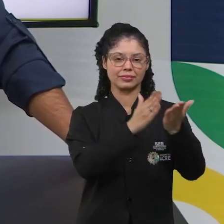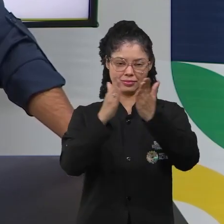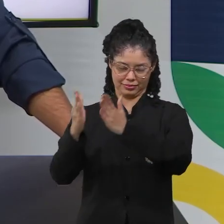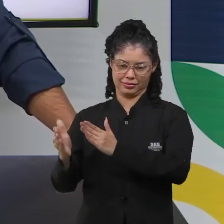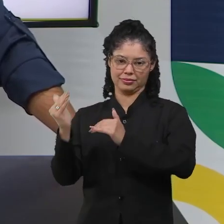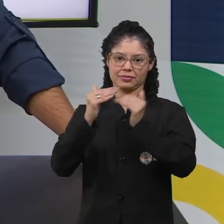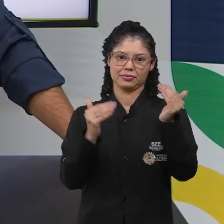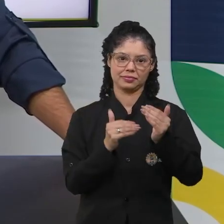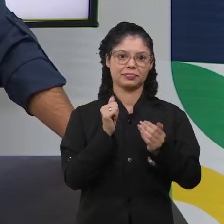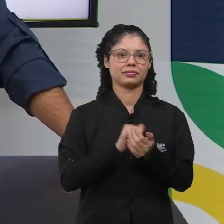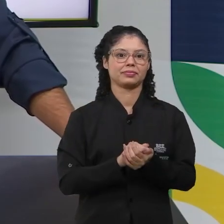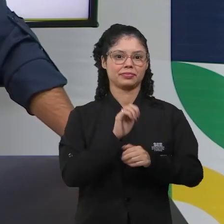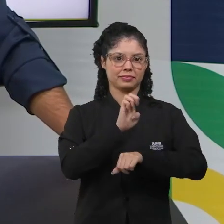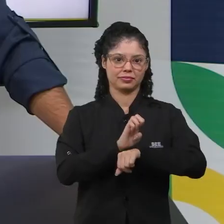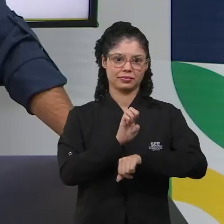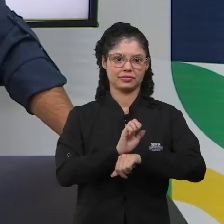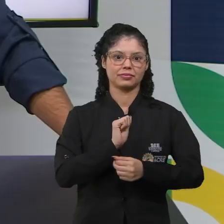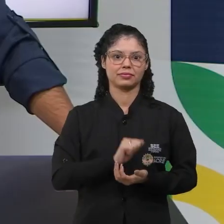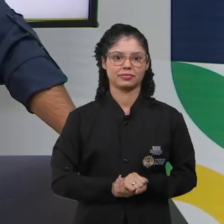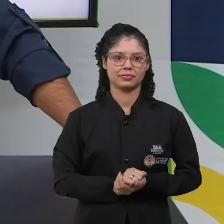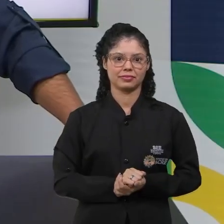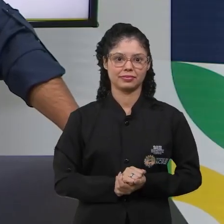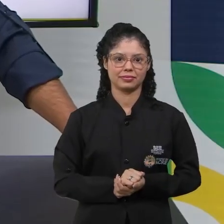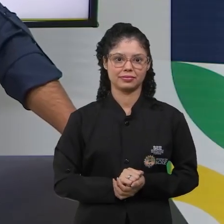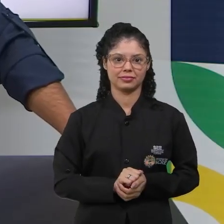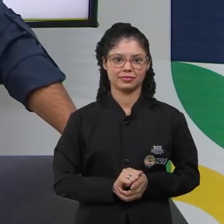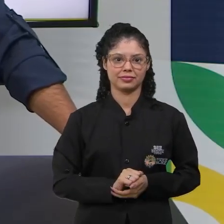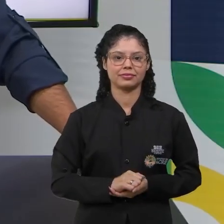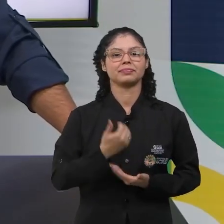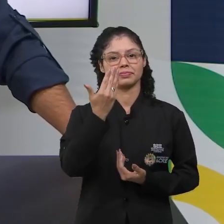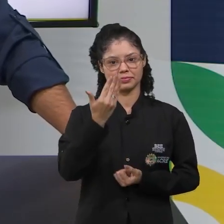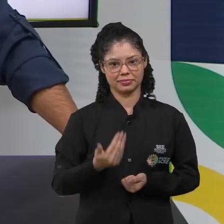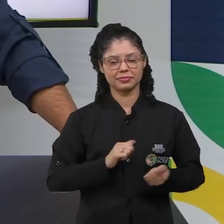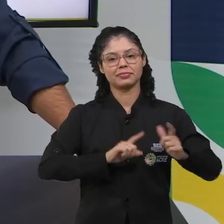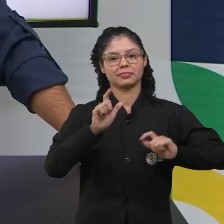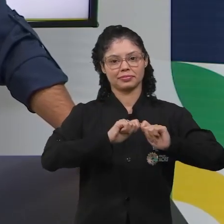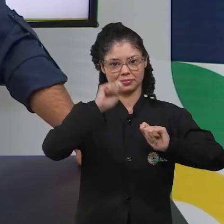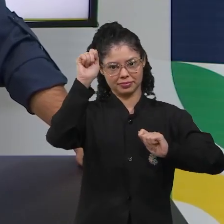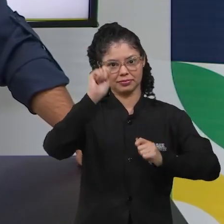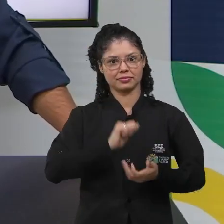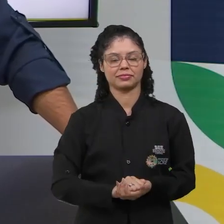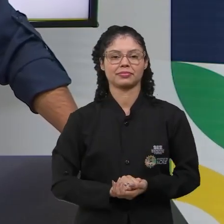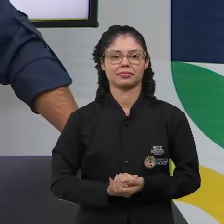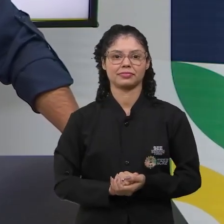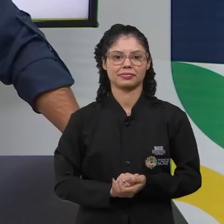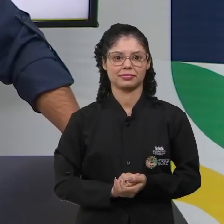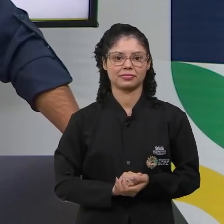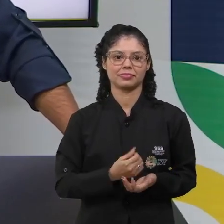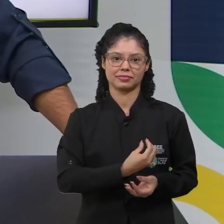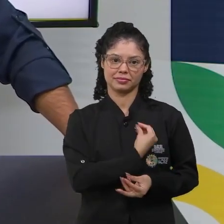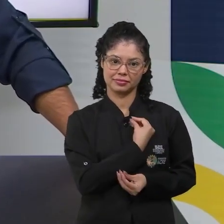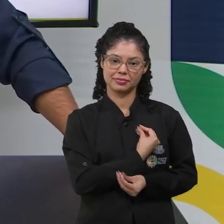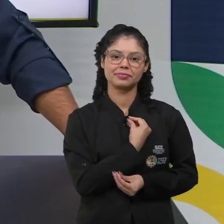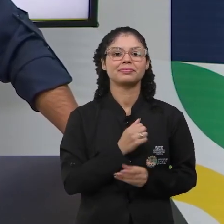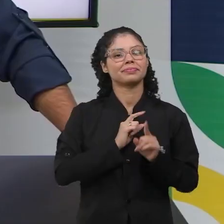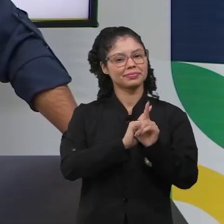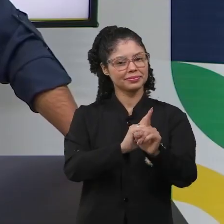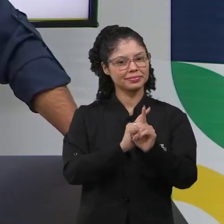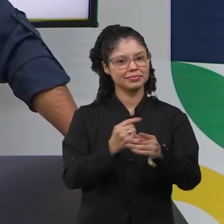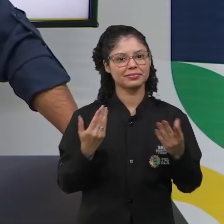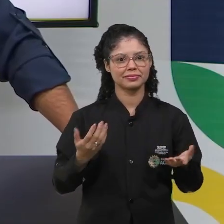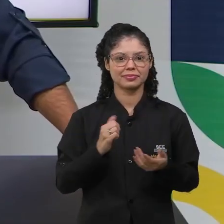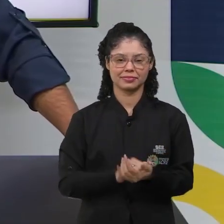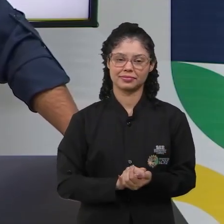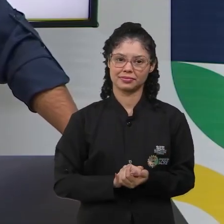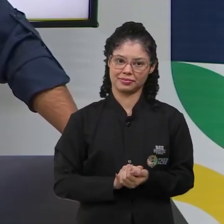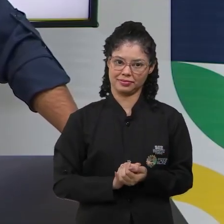por todos os estados, inclusive aqui onde vos fala, Acre presente, a gente vivenciou e acompanhou a